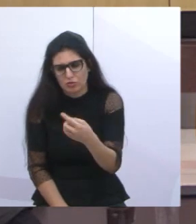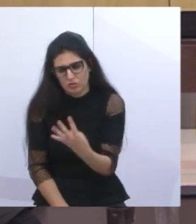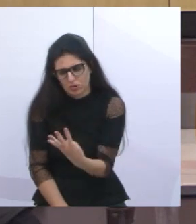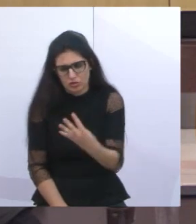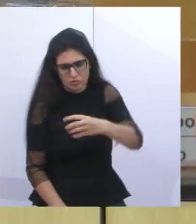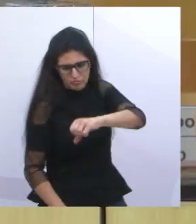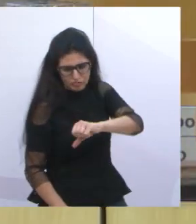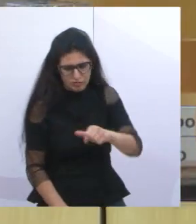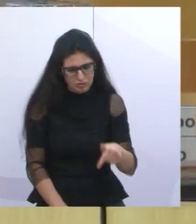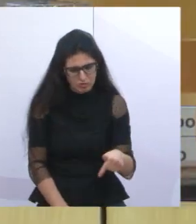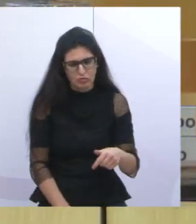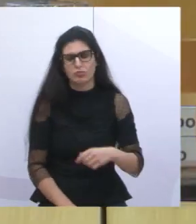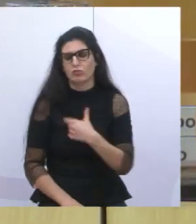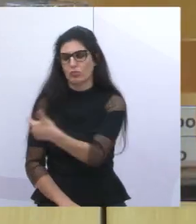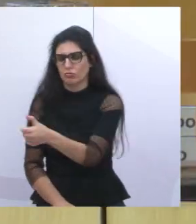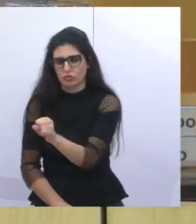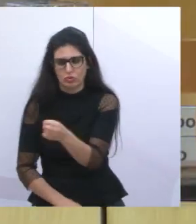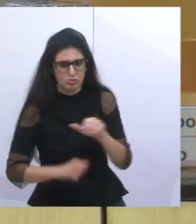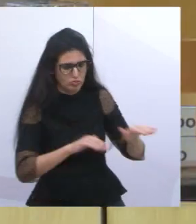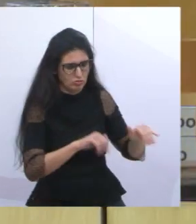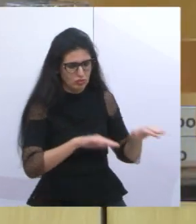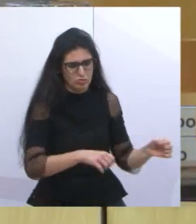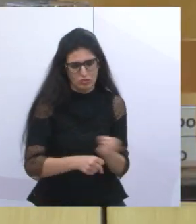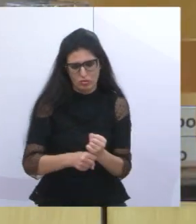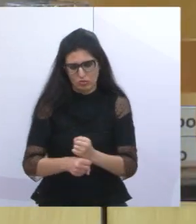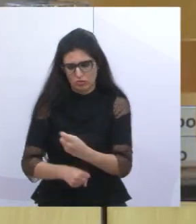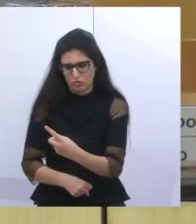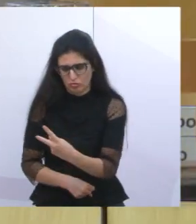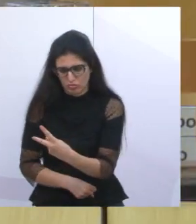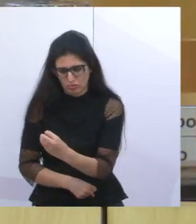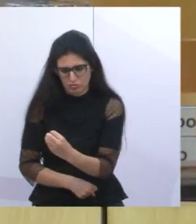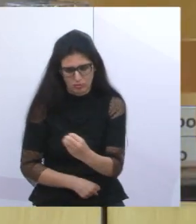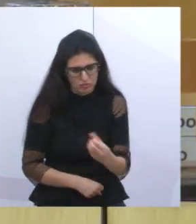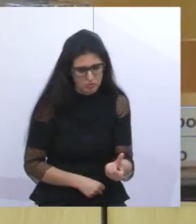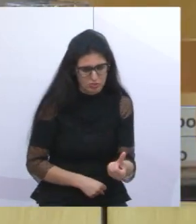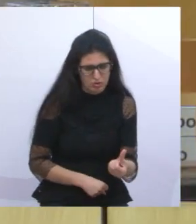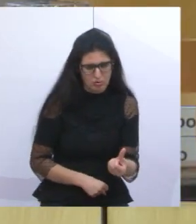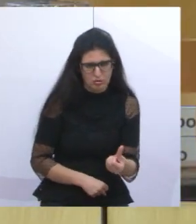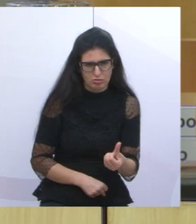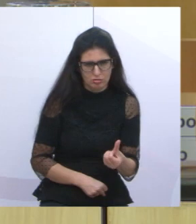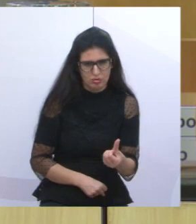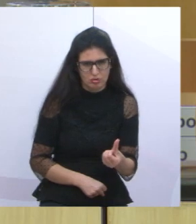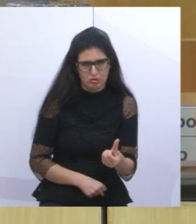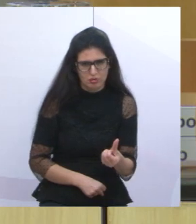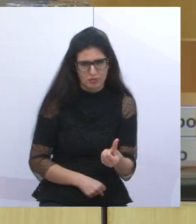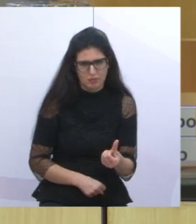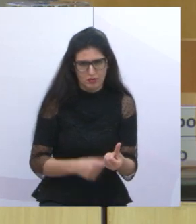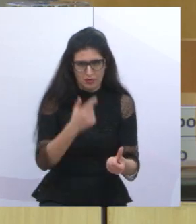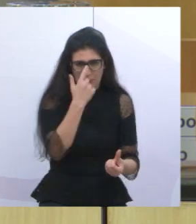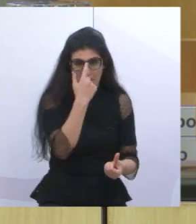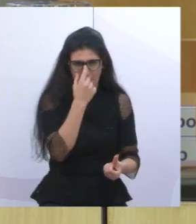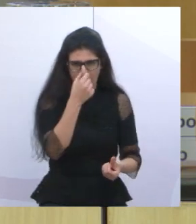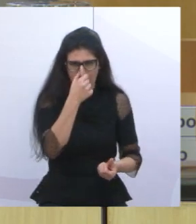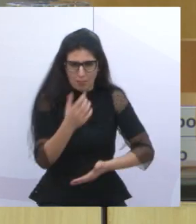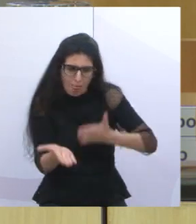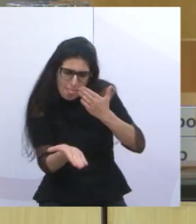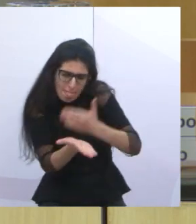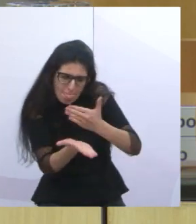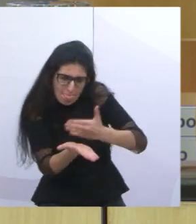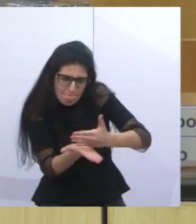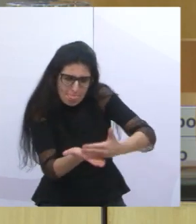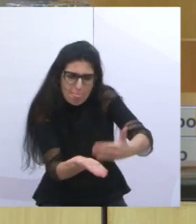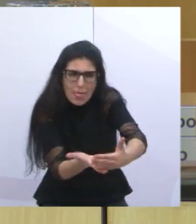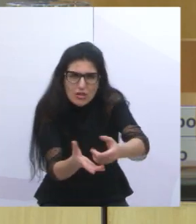4.997, de 28 de setembro de 2006, que concede o parcelamento das